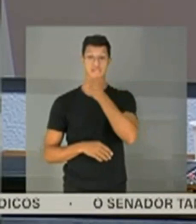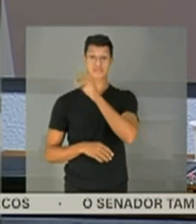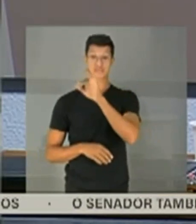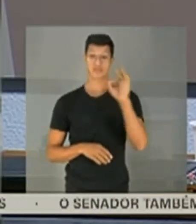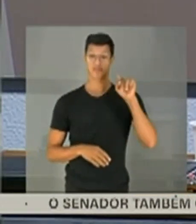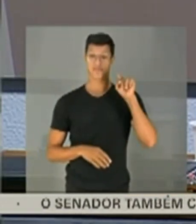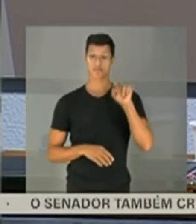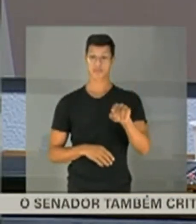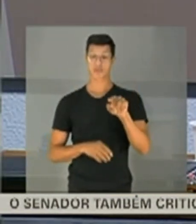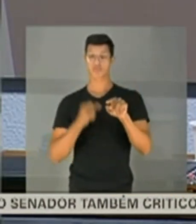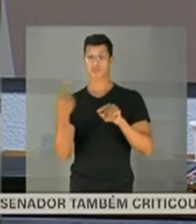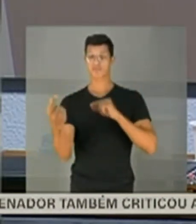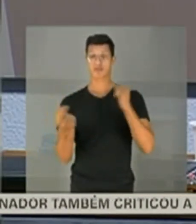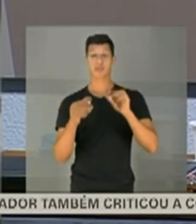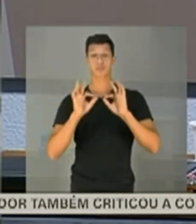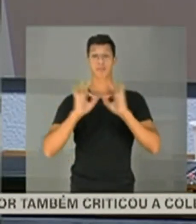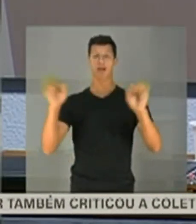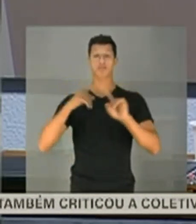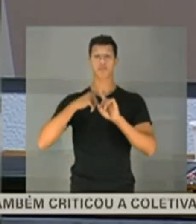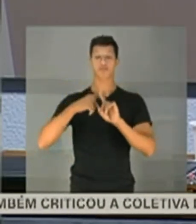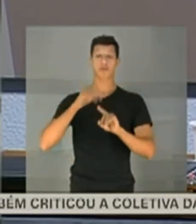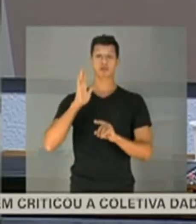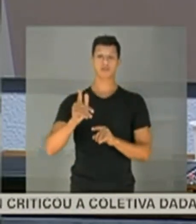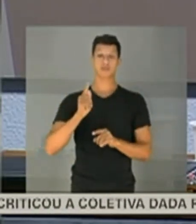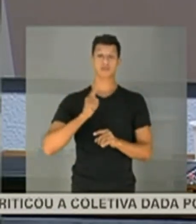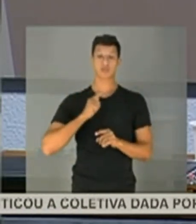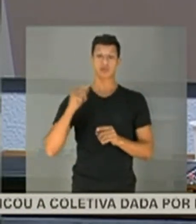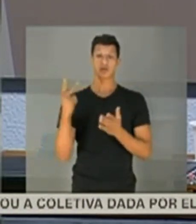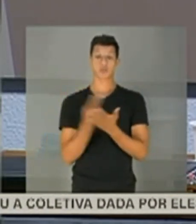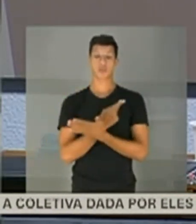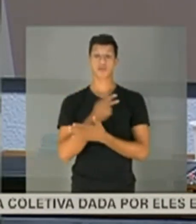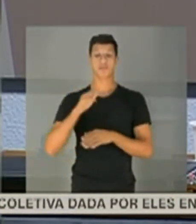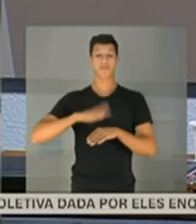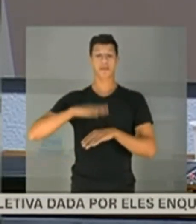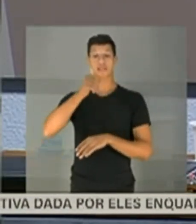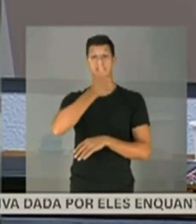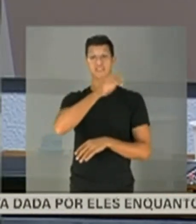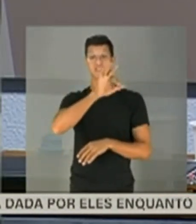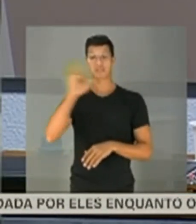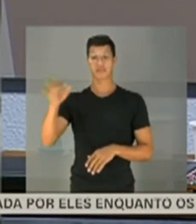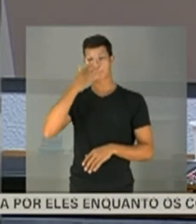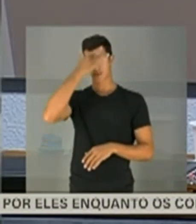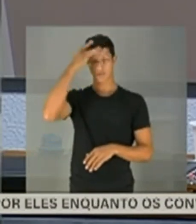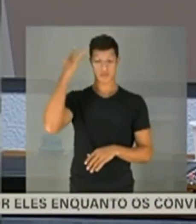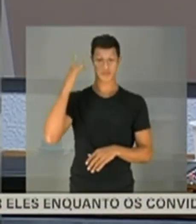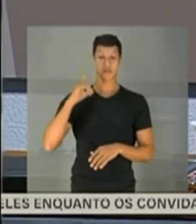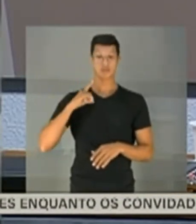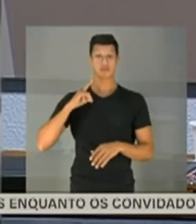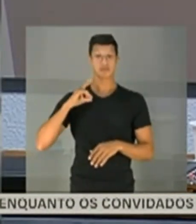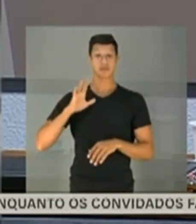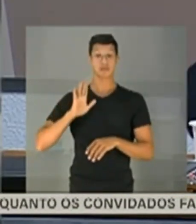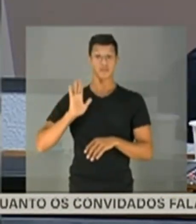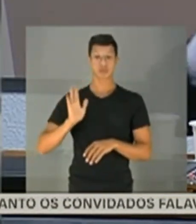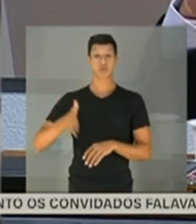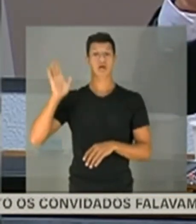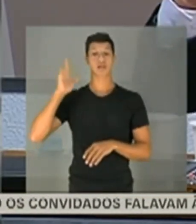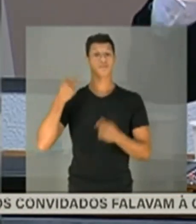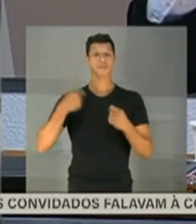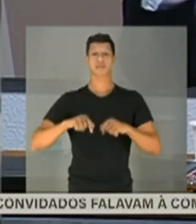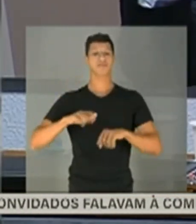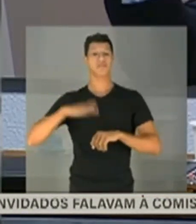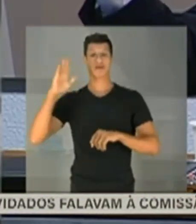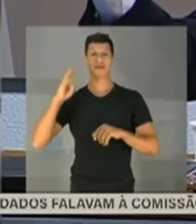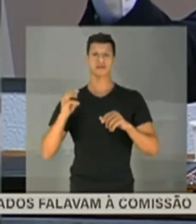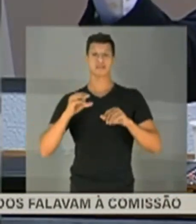mil casos confirmados já tinham ocorrido em mais de 100 pacientes. Então, é evidente que não precisava